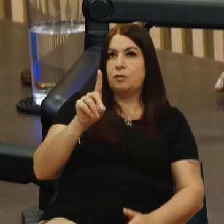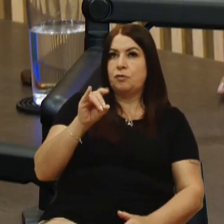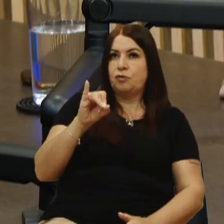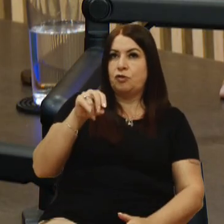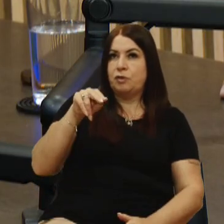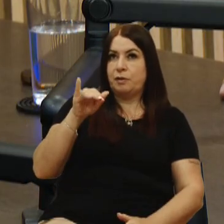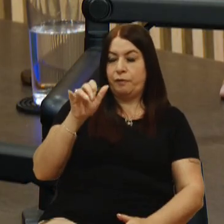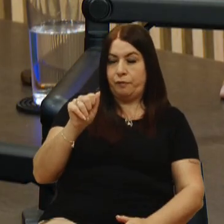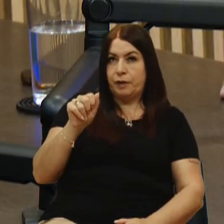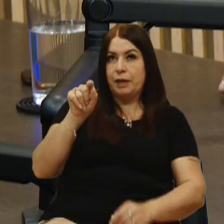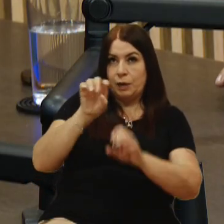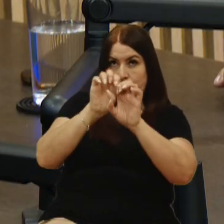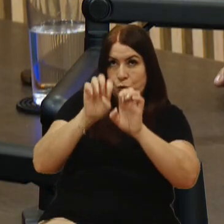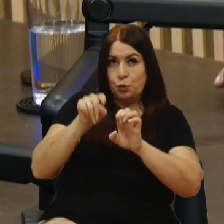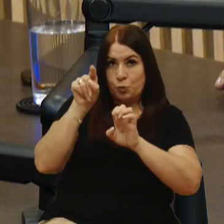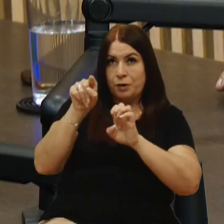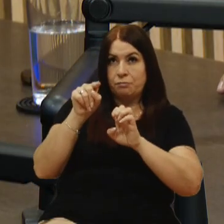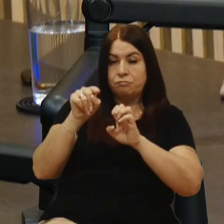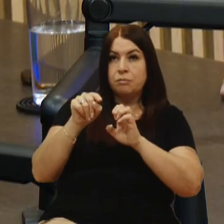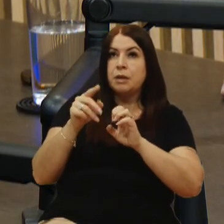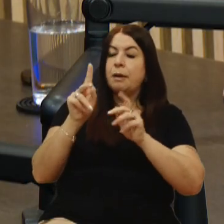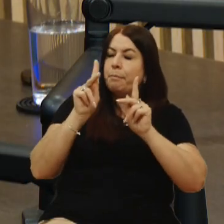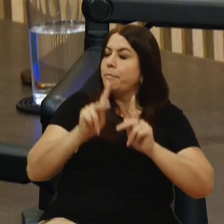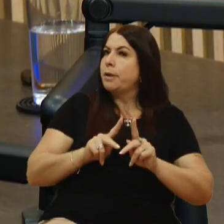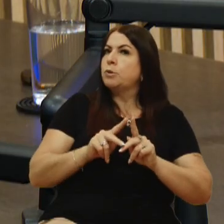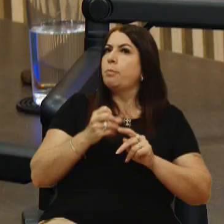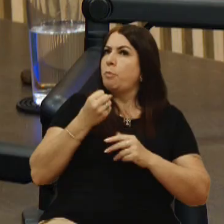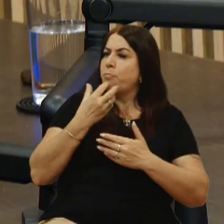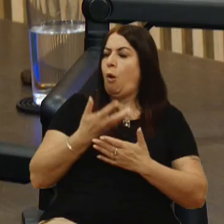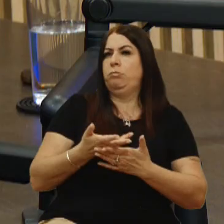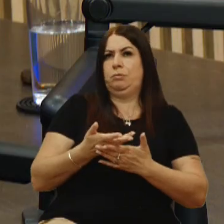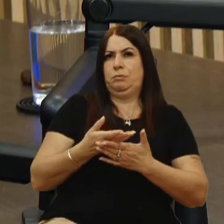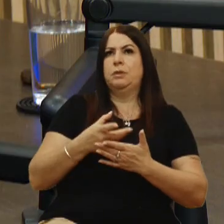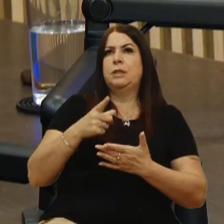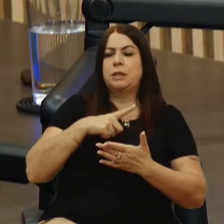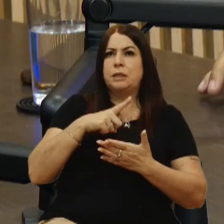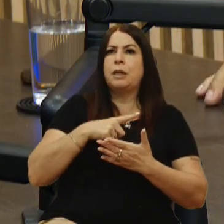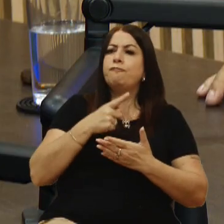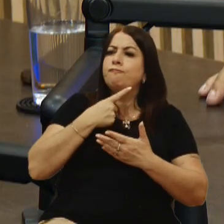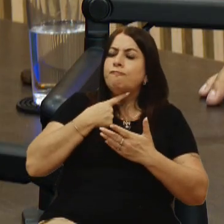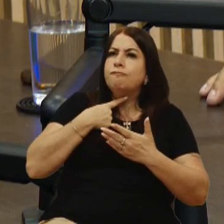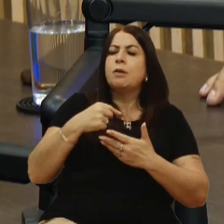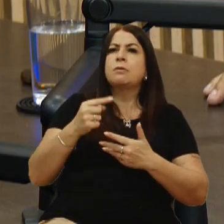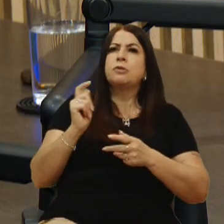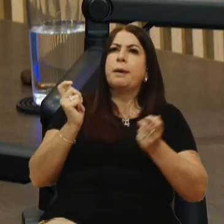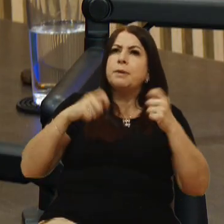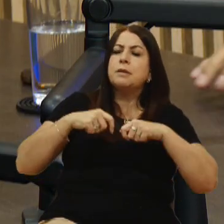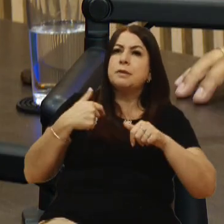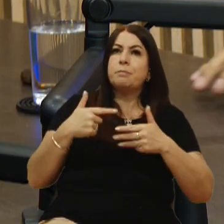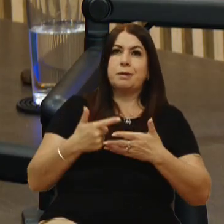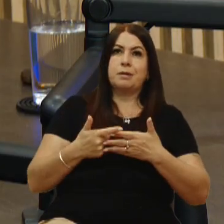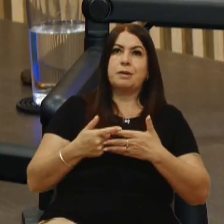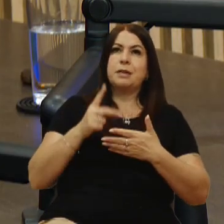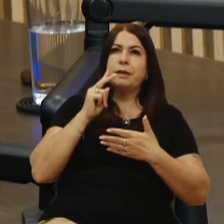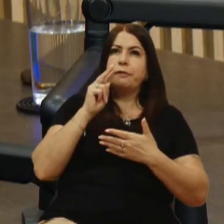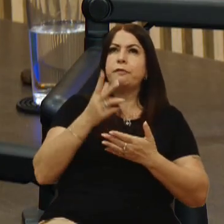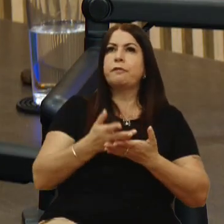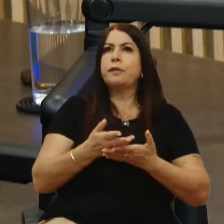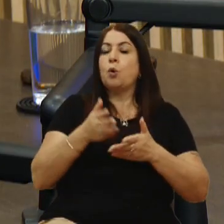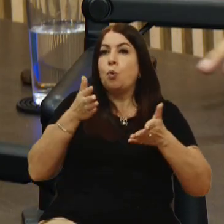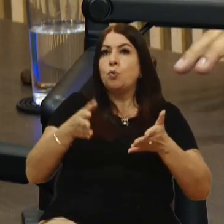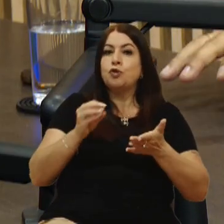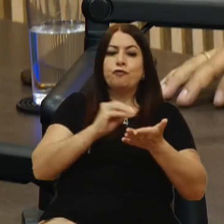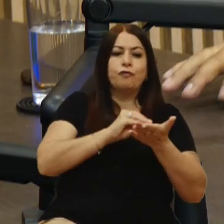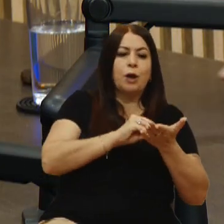setor de infraestrutura nosso ali, é um pessoal muito bom, pessoal que tem vontade, capacidade de trabalhar, e a gente via, hoje